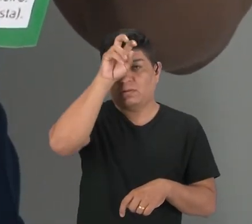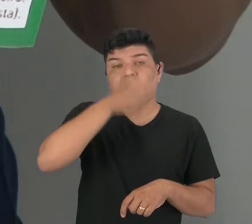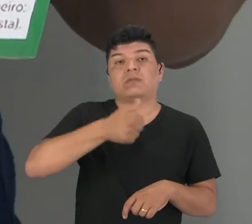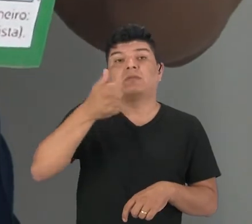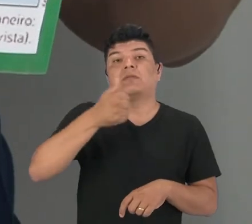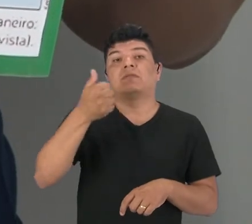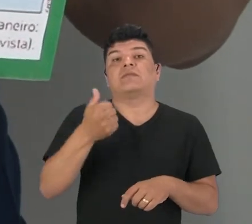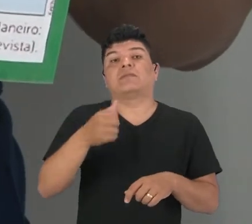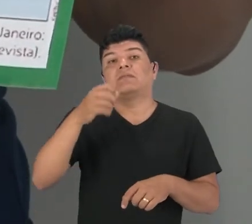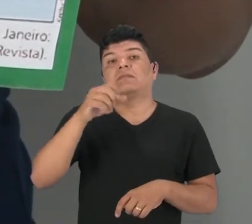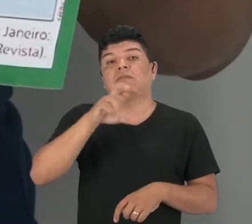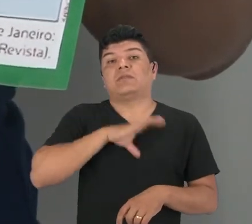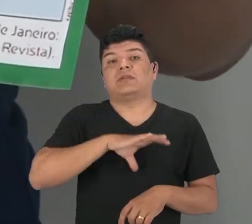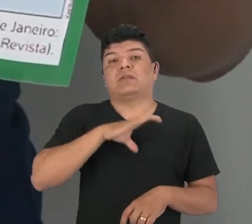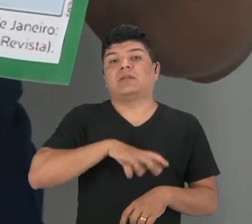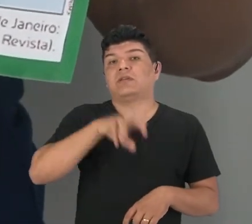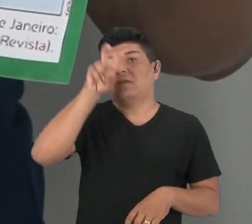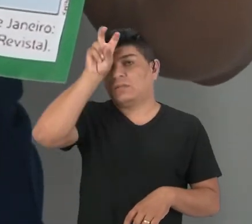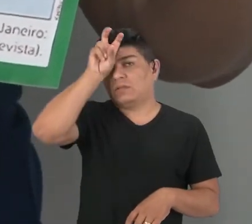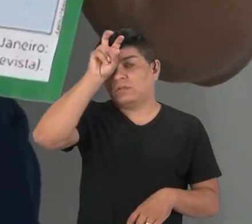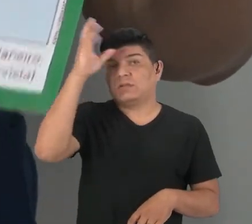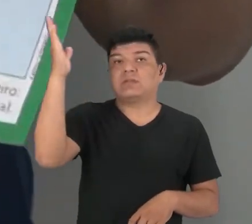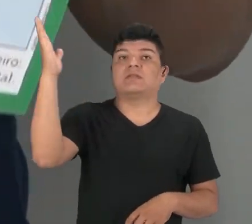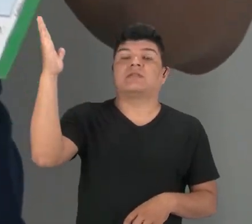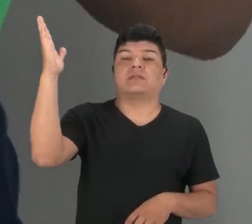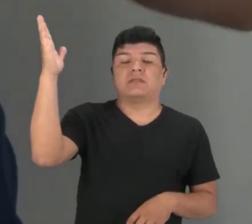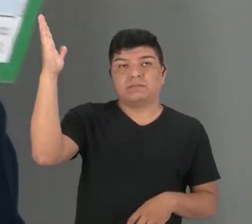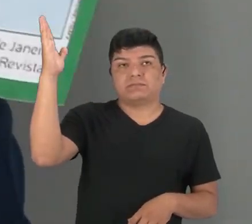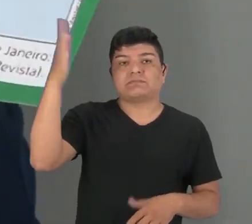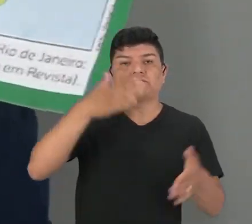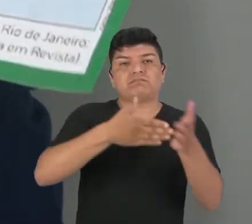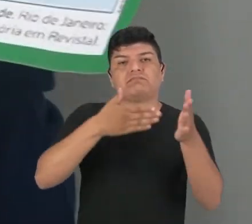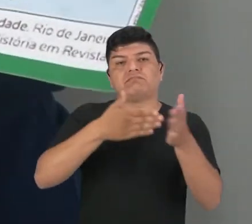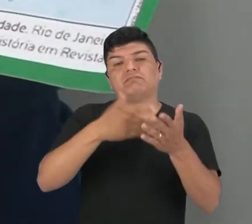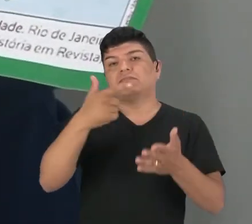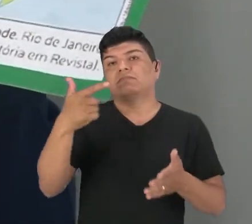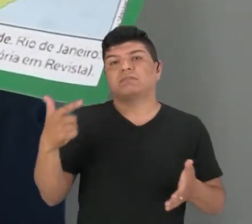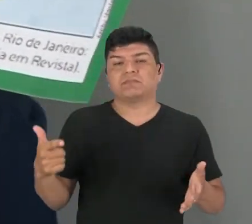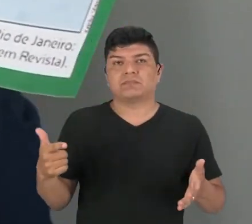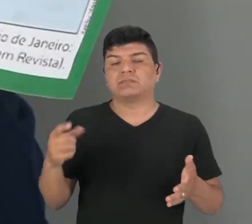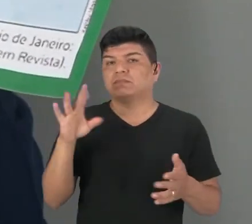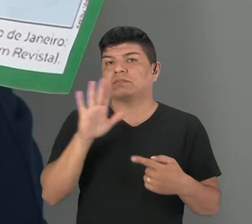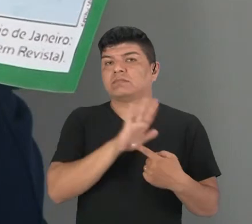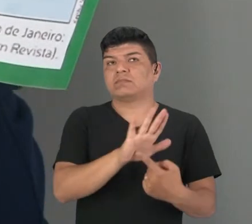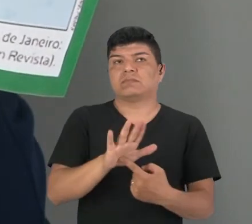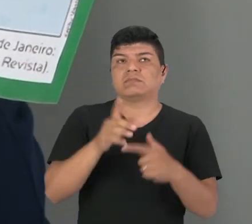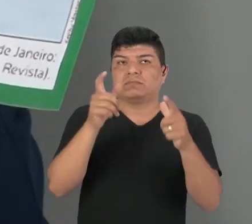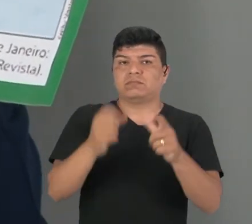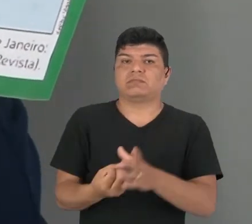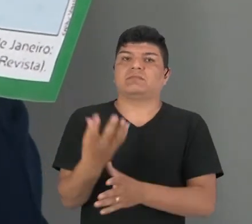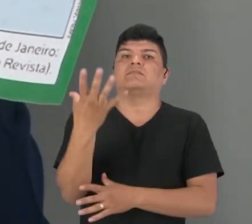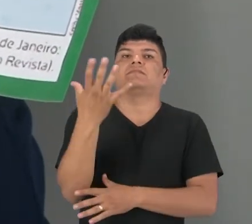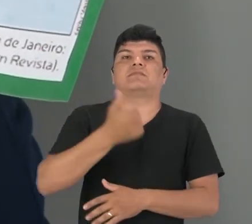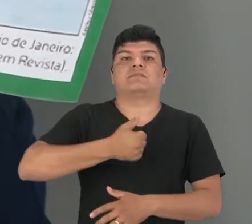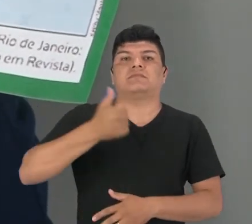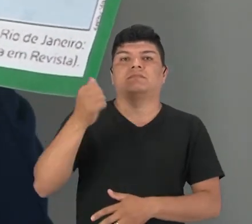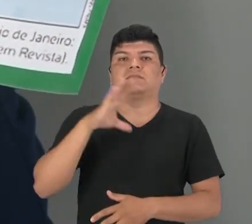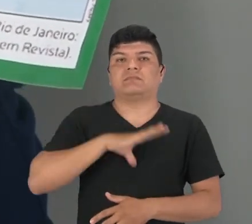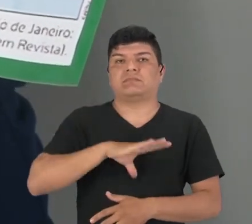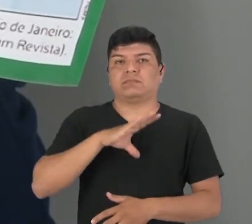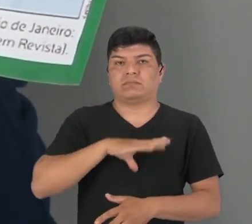primeira cidade do Egito aqui. Ela não está com delimitação onde termina, onde começa, ó. Só mostra a região onde surgiu as